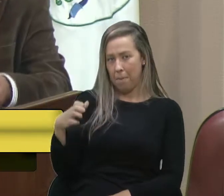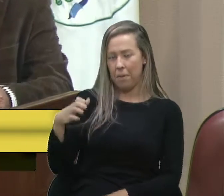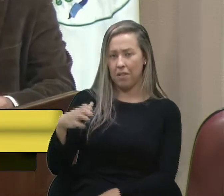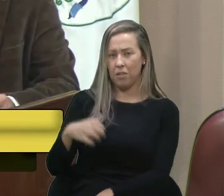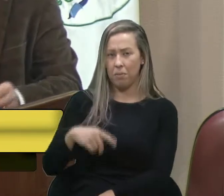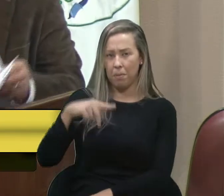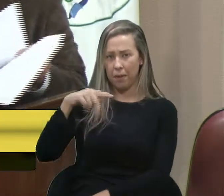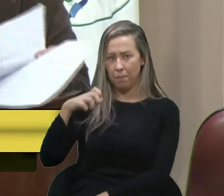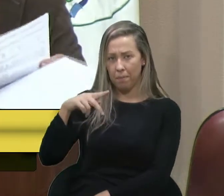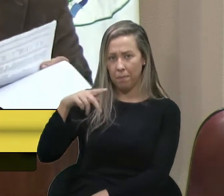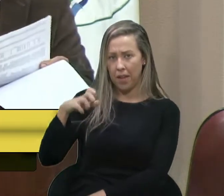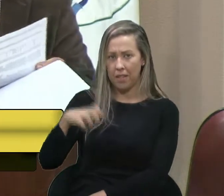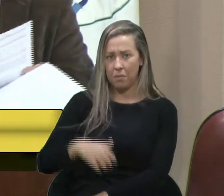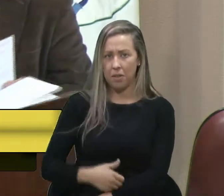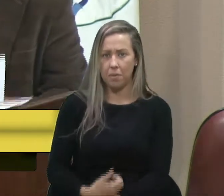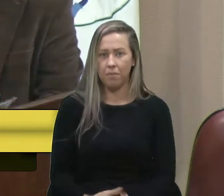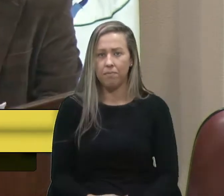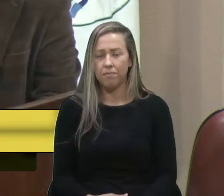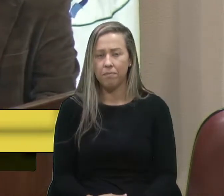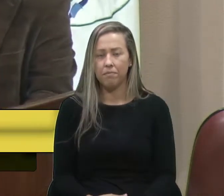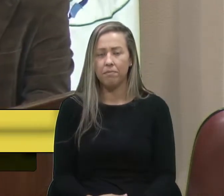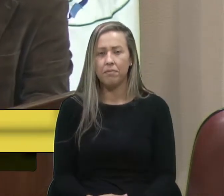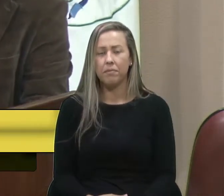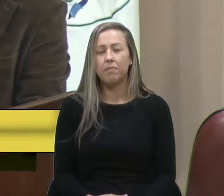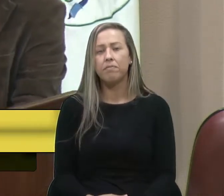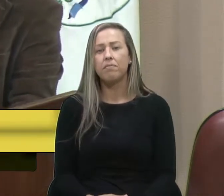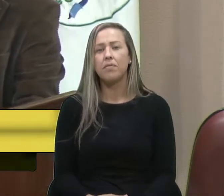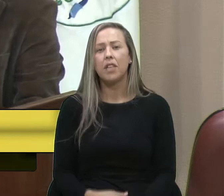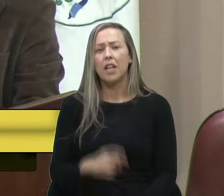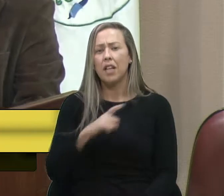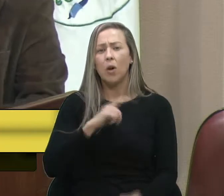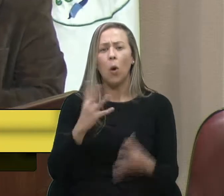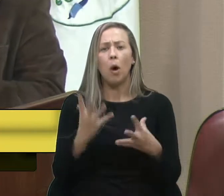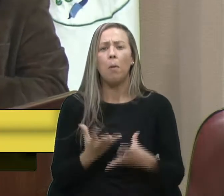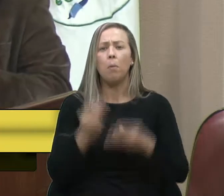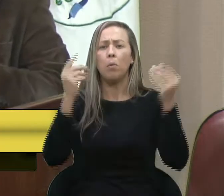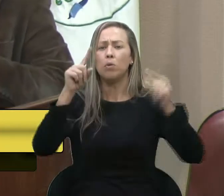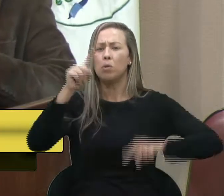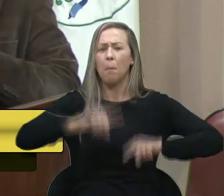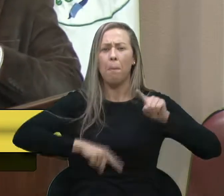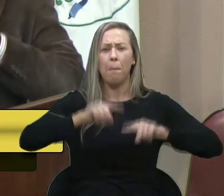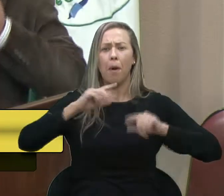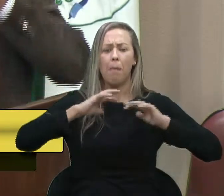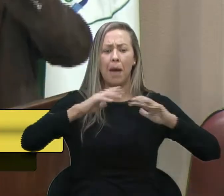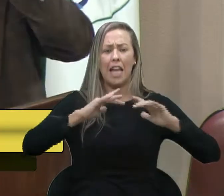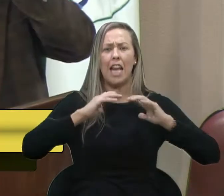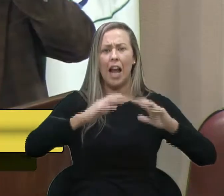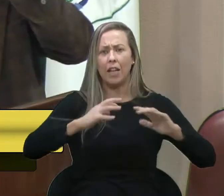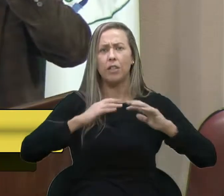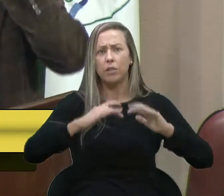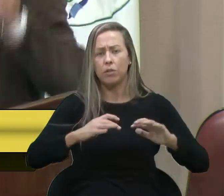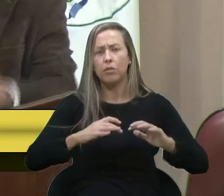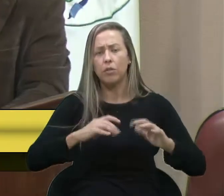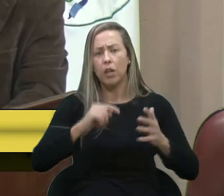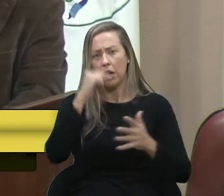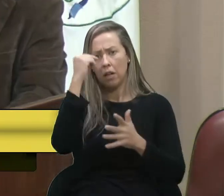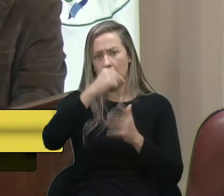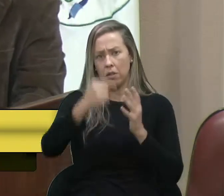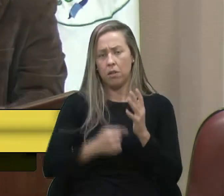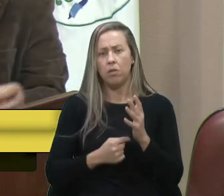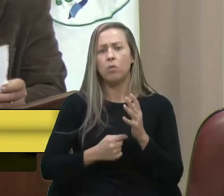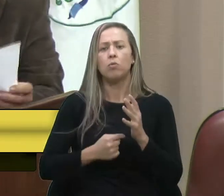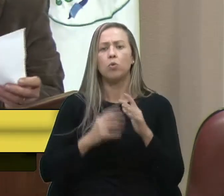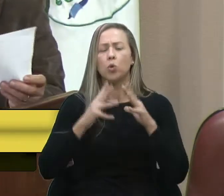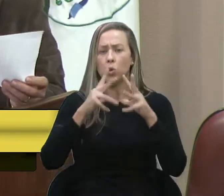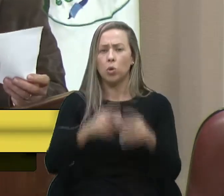isso, foram adquiridos vários maquinários, entre outros, não só